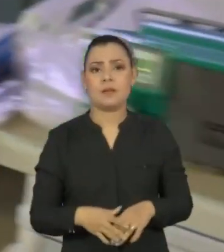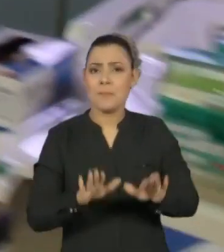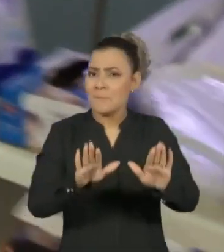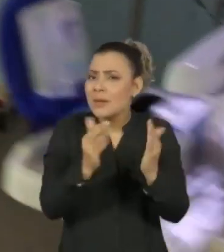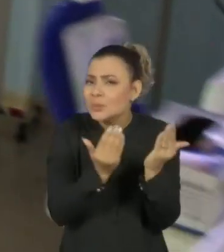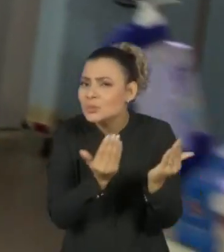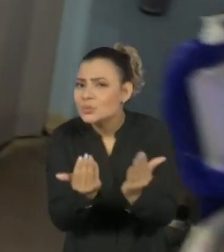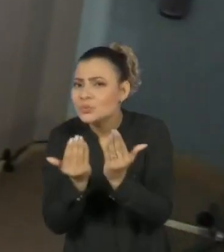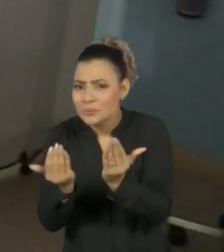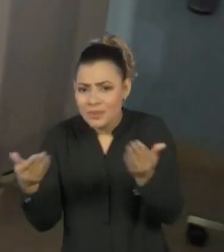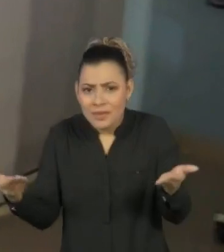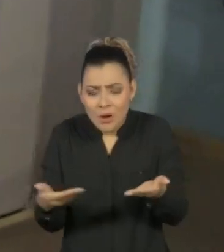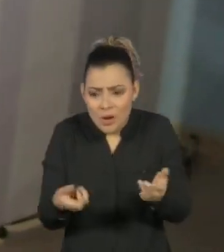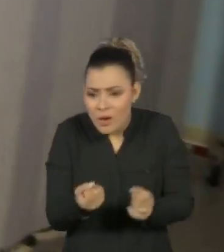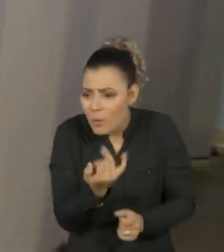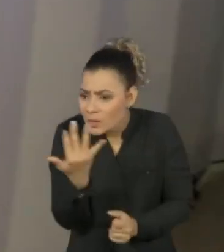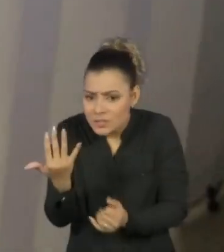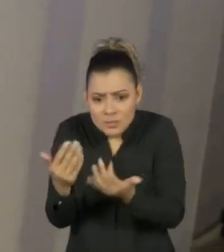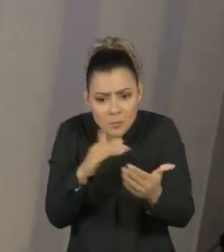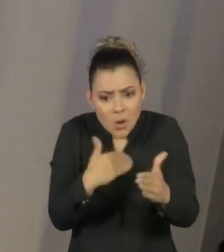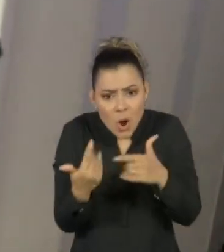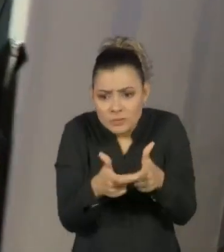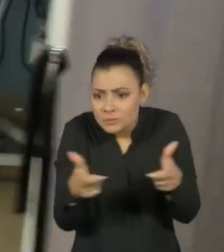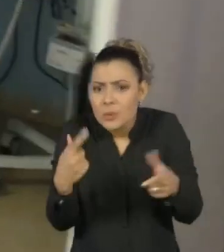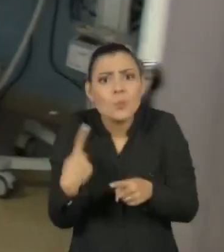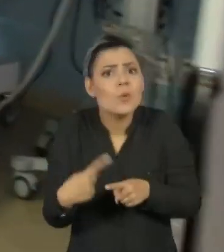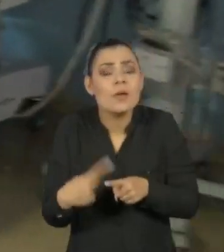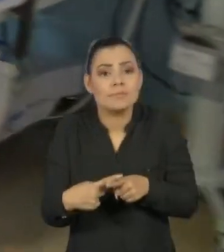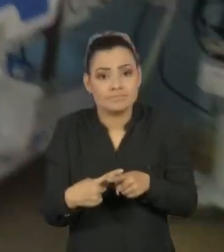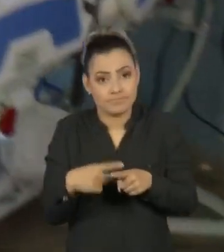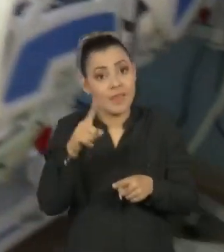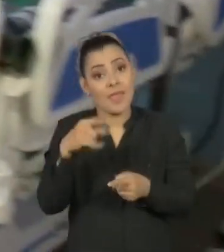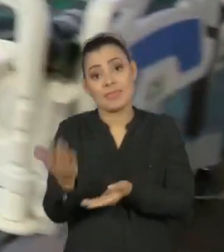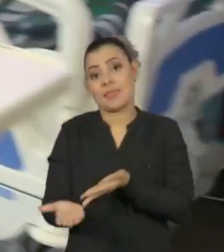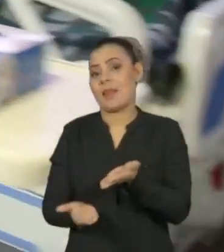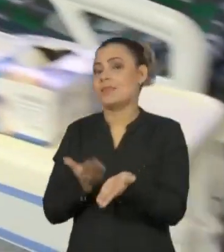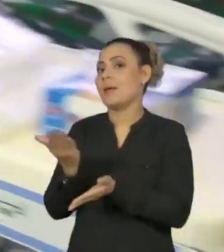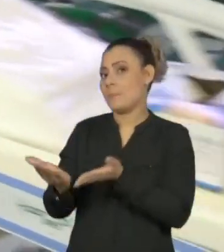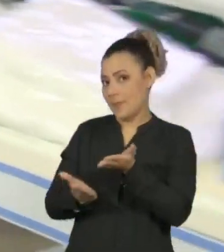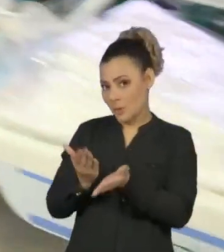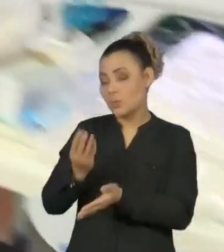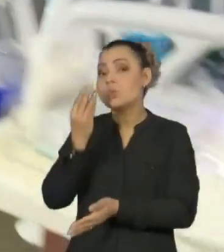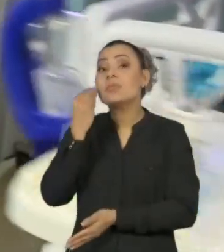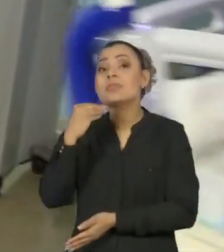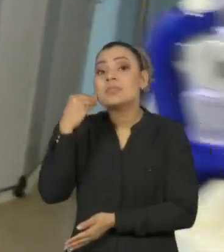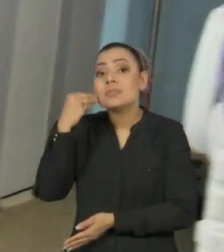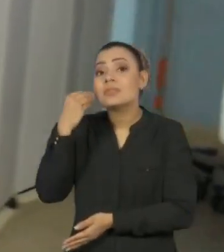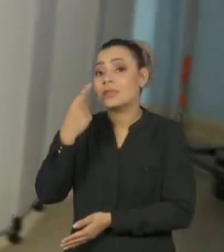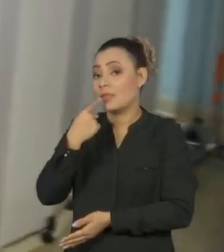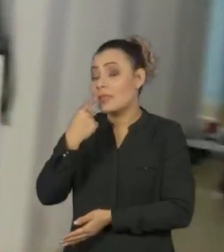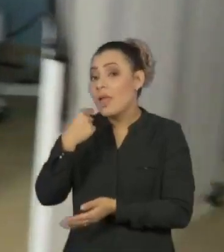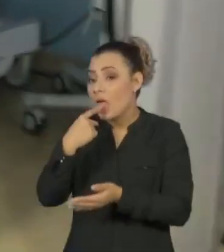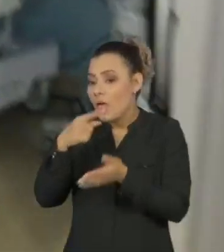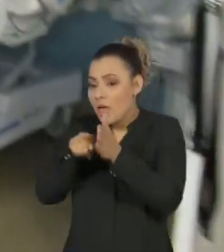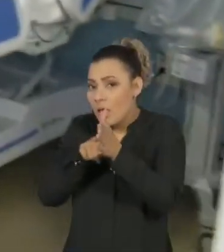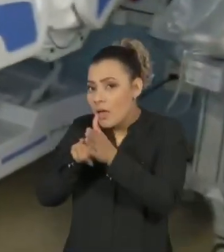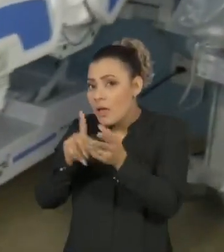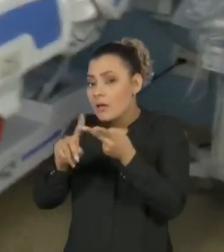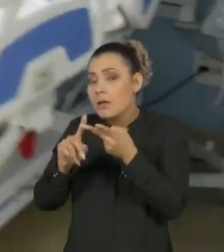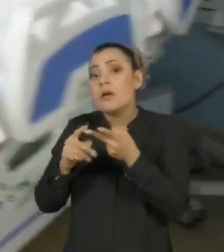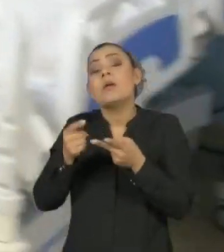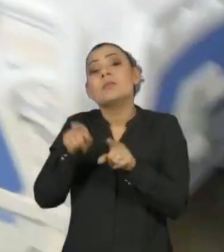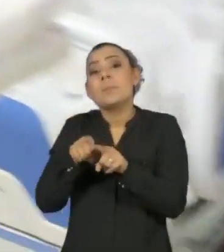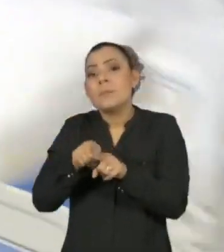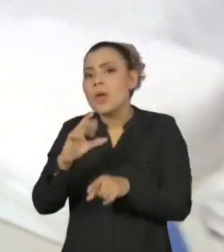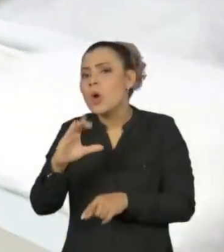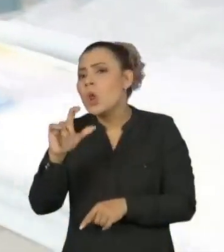suspeita para essa alta taxa de mortalidade seria o uso de tratamentos experimentais, como a cloroquina e outras